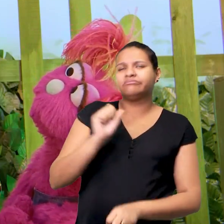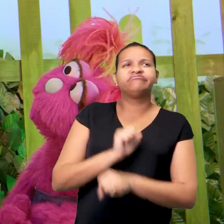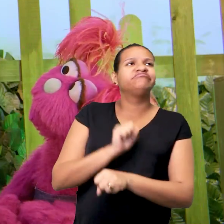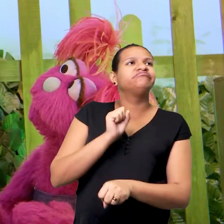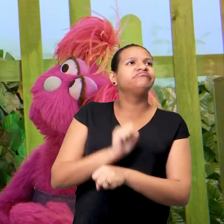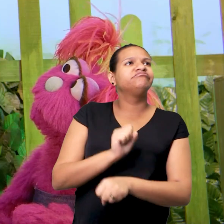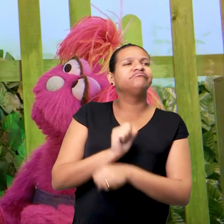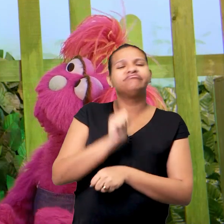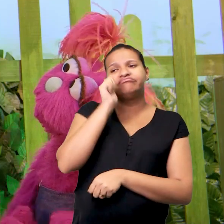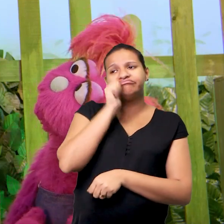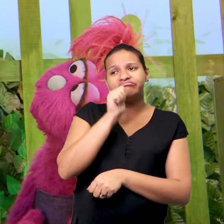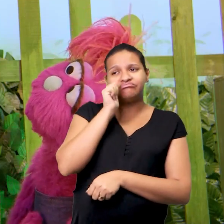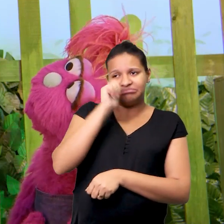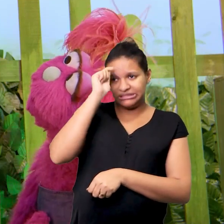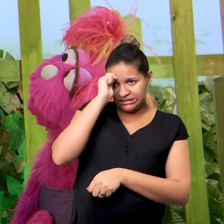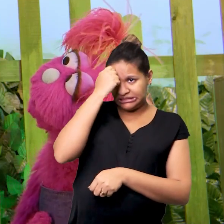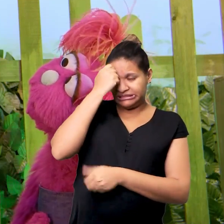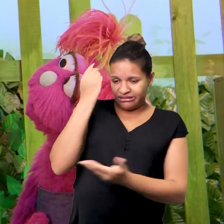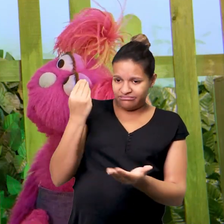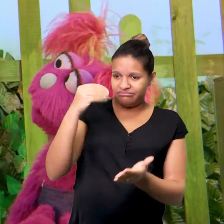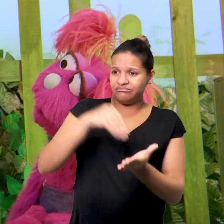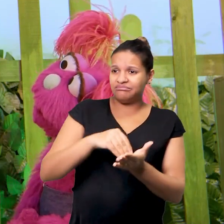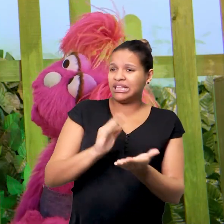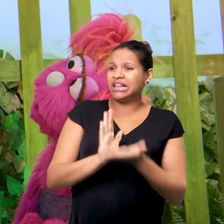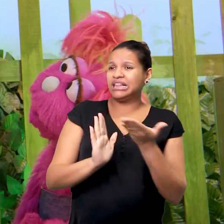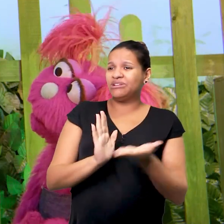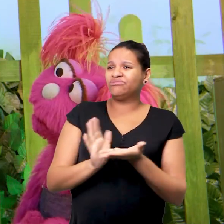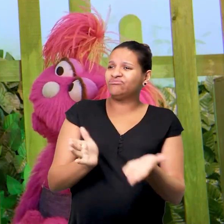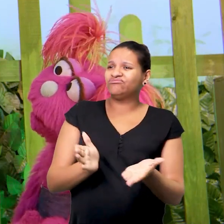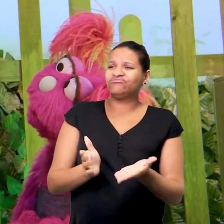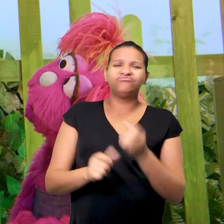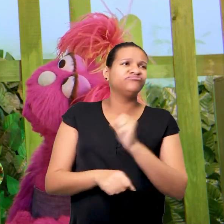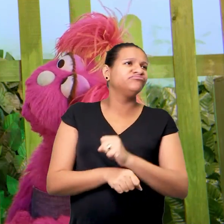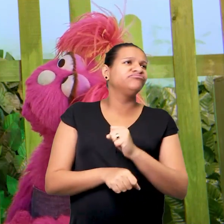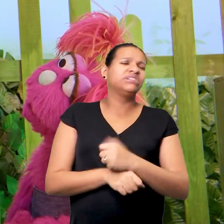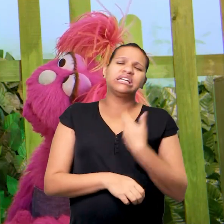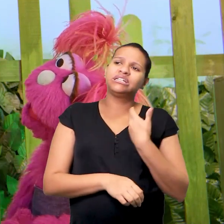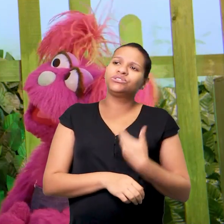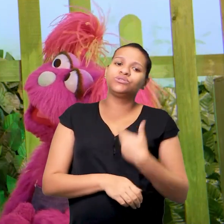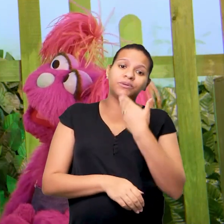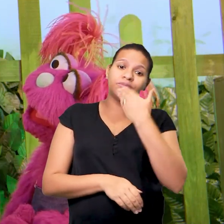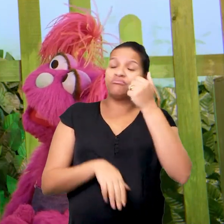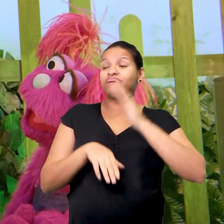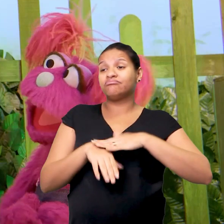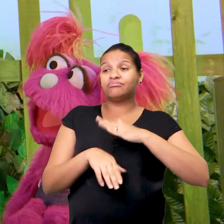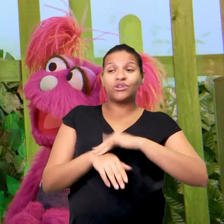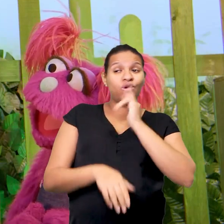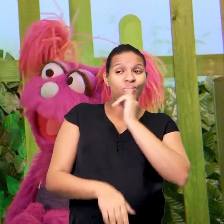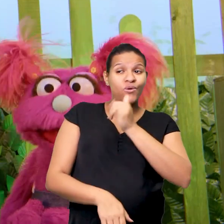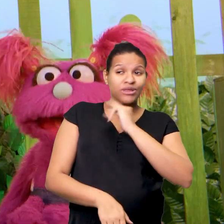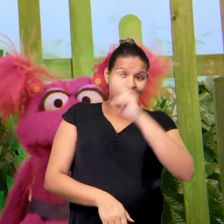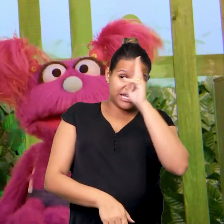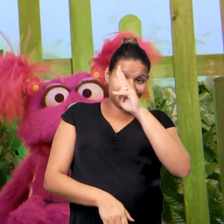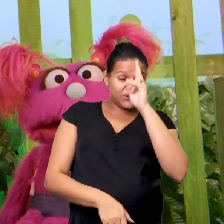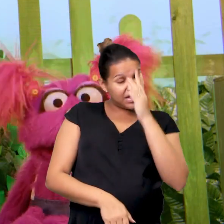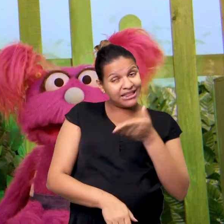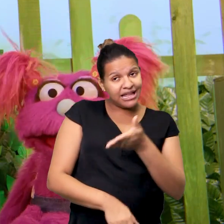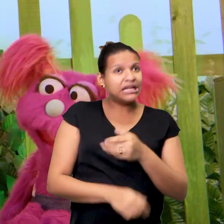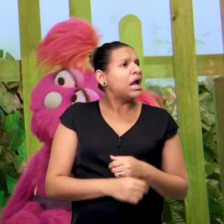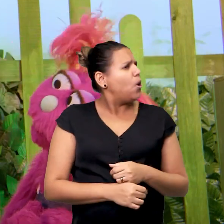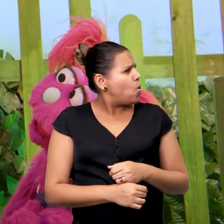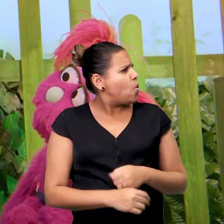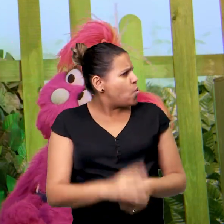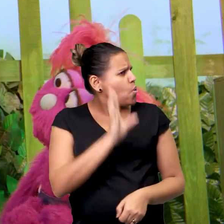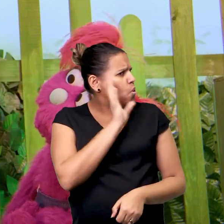esperar para ver mulheres negras em livros e decidiu, ela mesma, começar a contar essas histórias. Ah, que